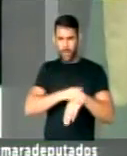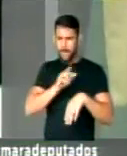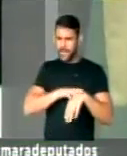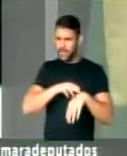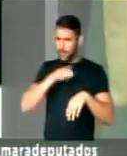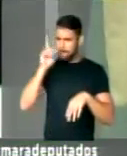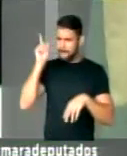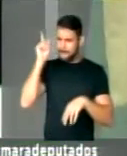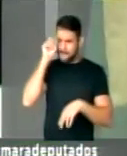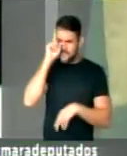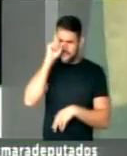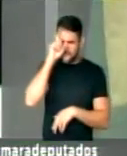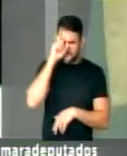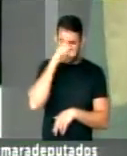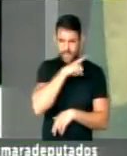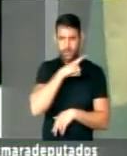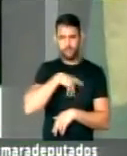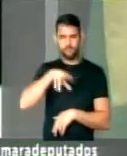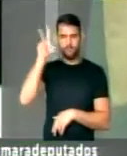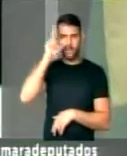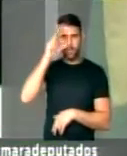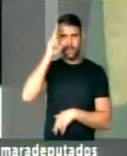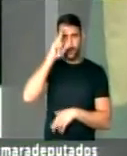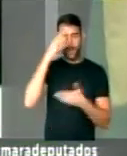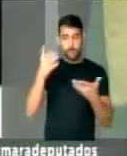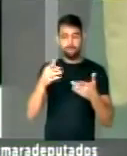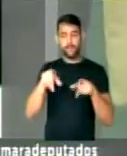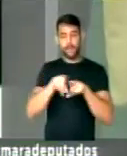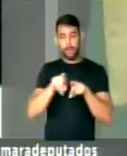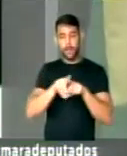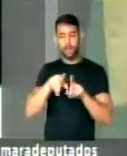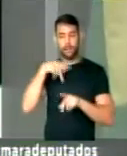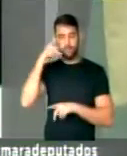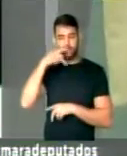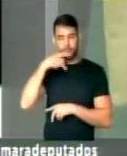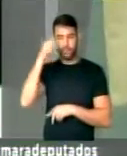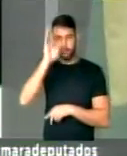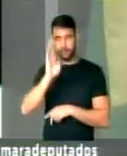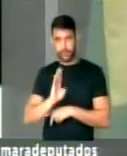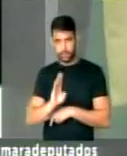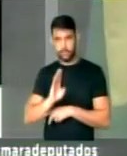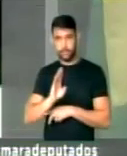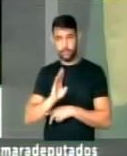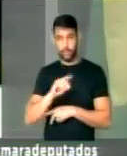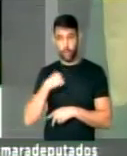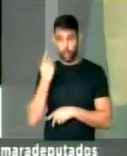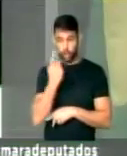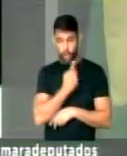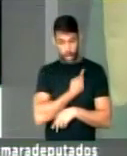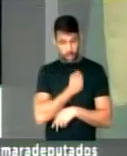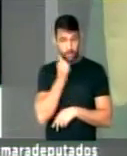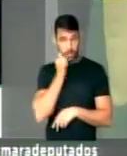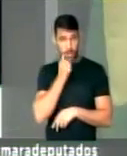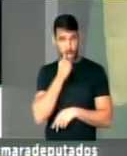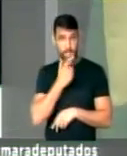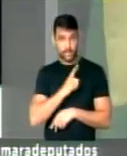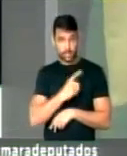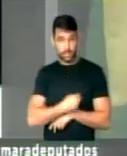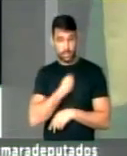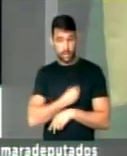momentos mais difíceis da história e da política do país. Nós que